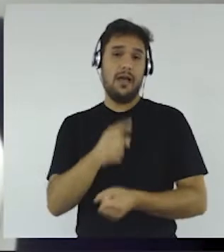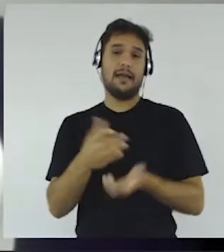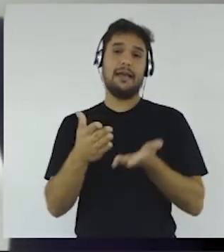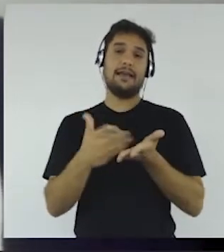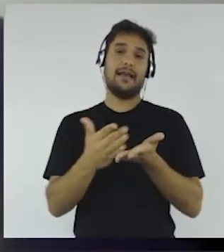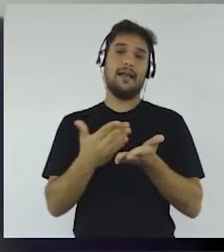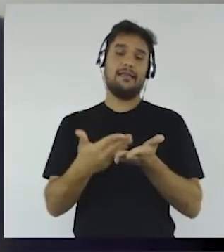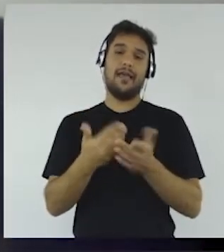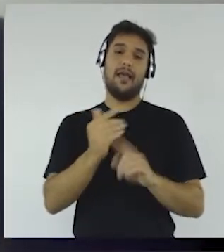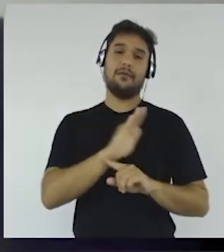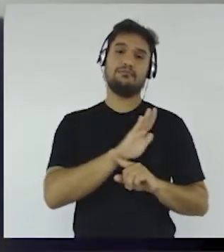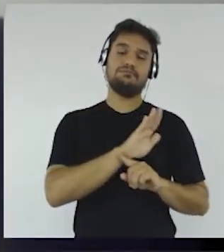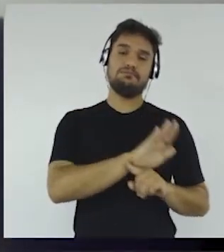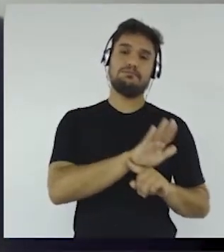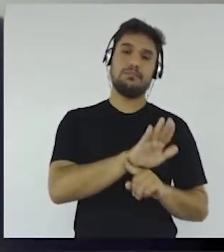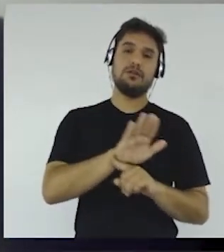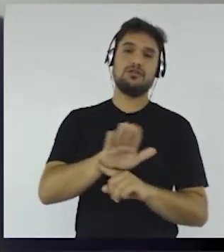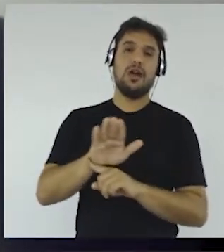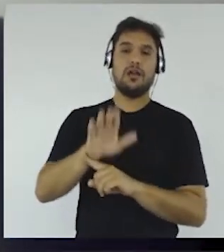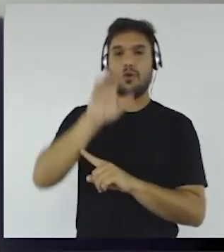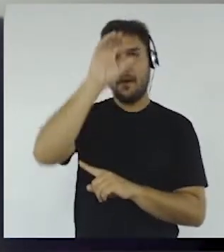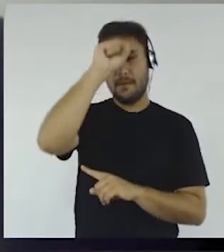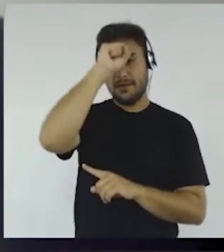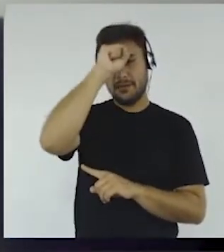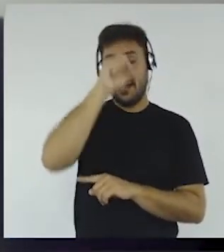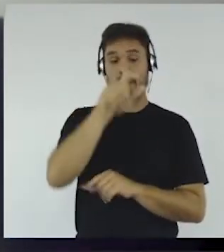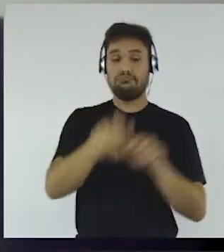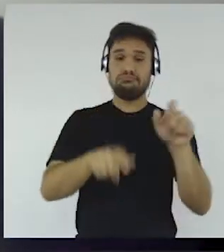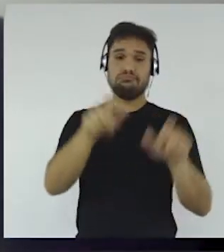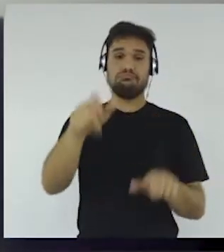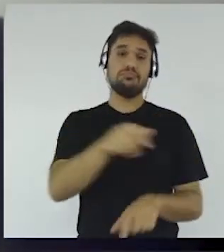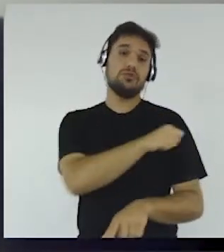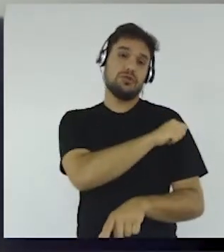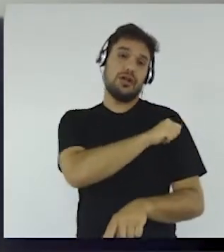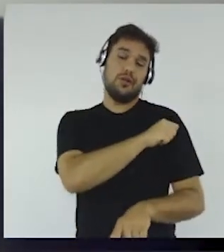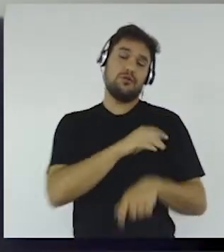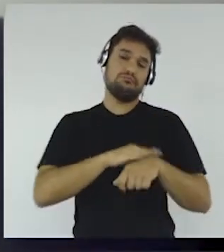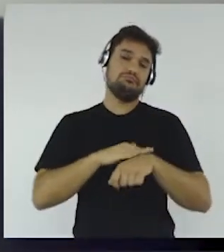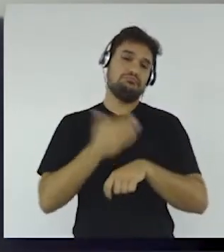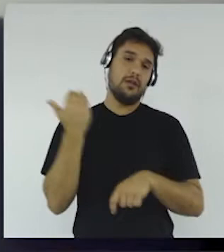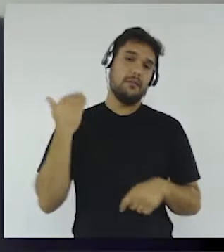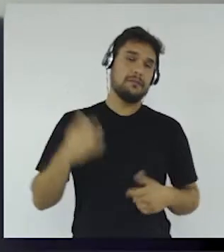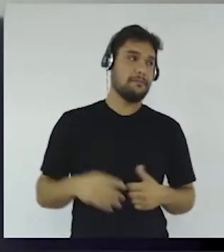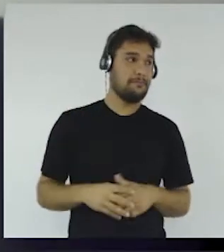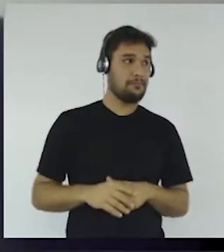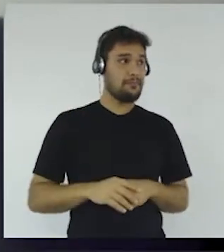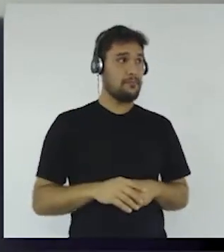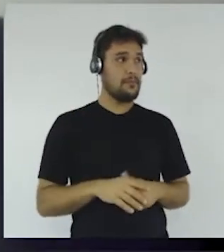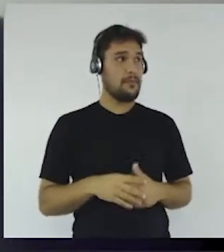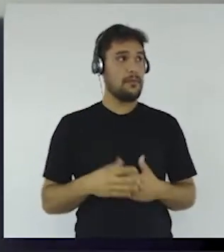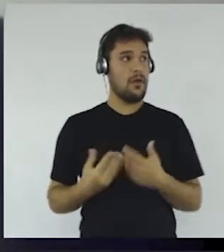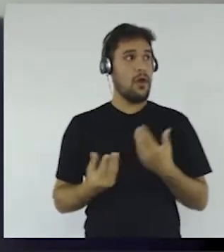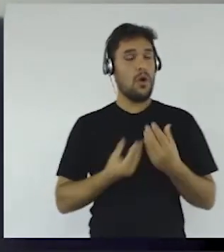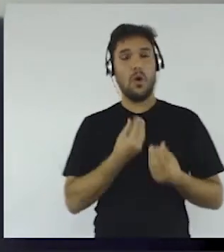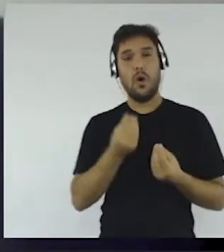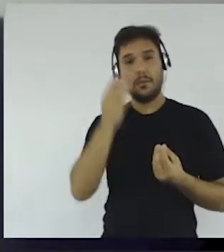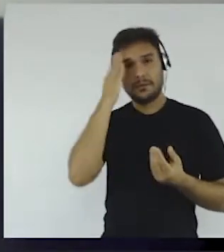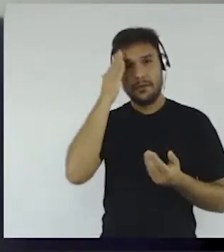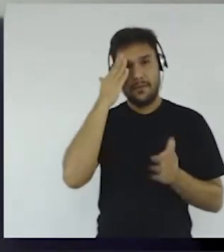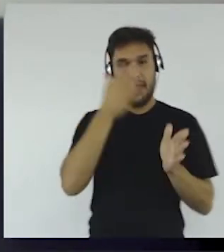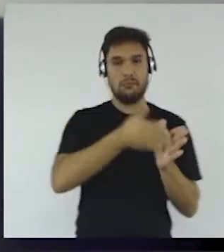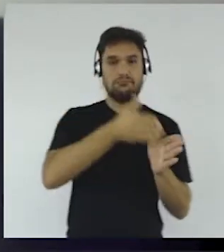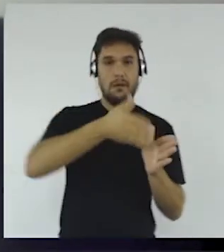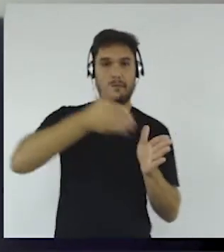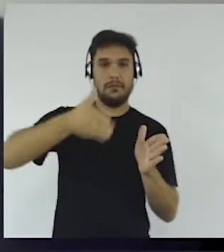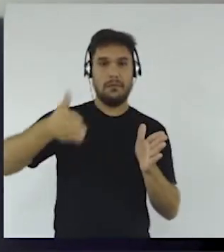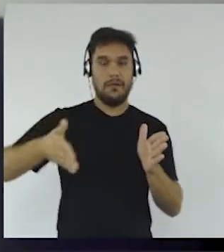havia beneficiado o aprendizado dos alunos. Para sabermos sobre a trajetória desse